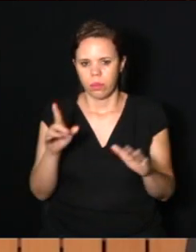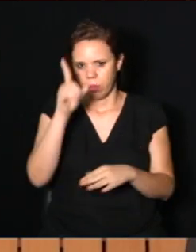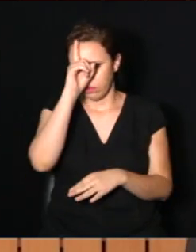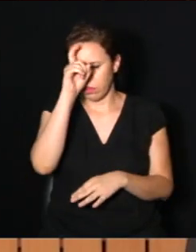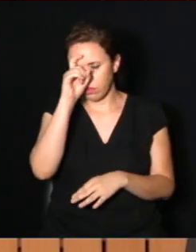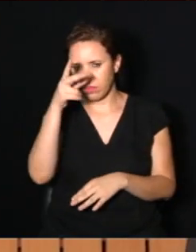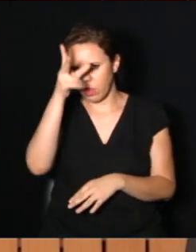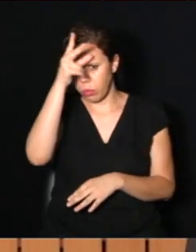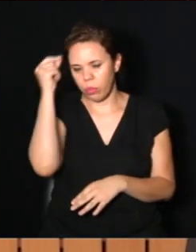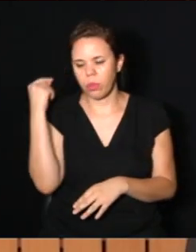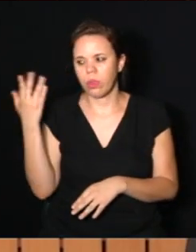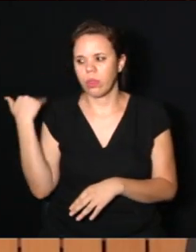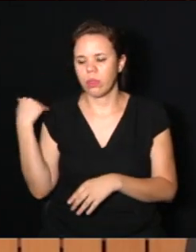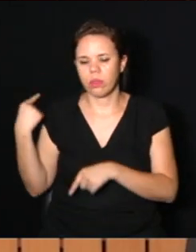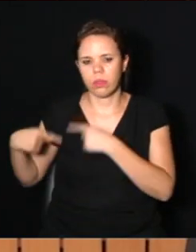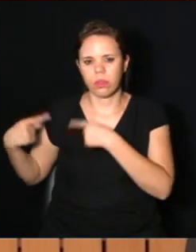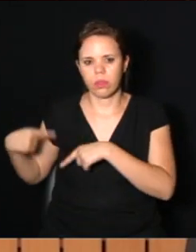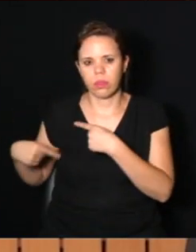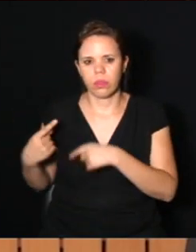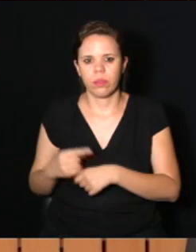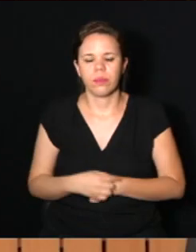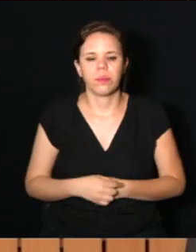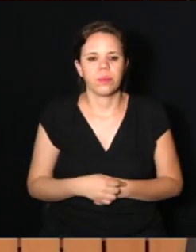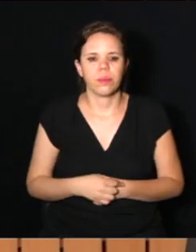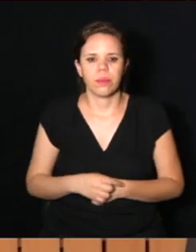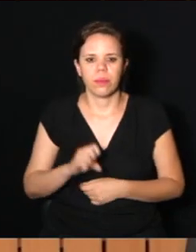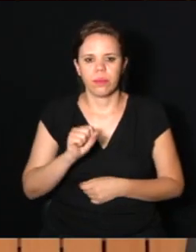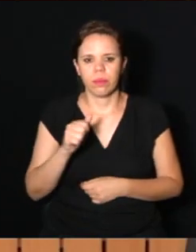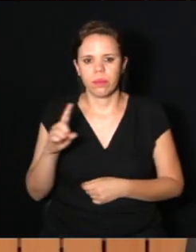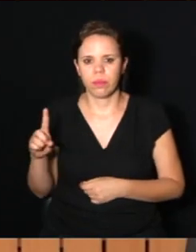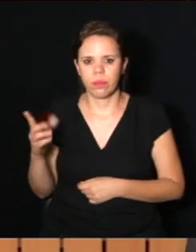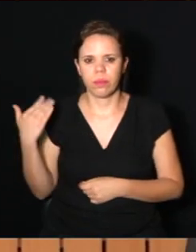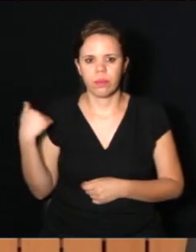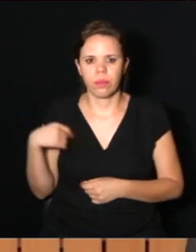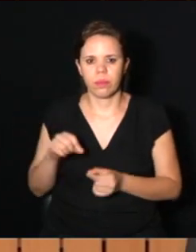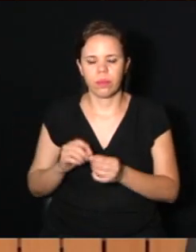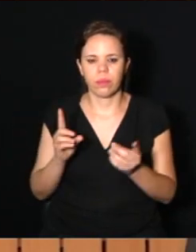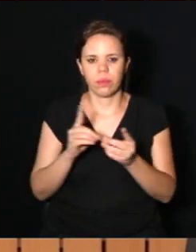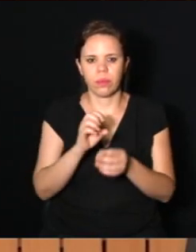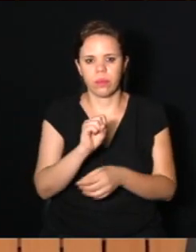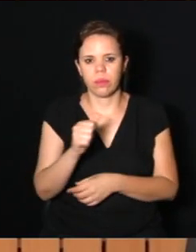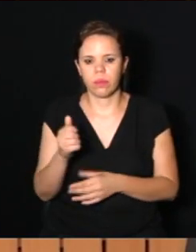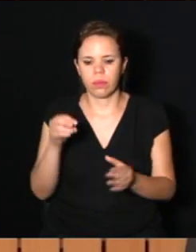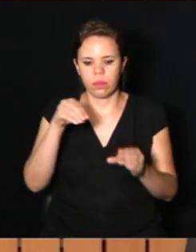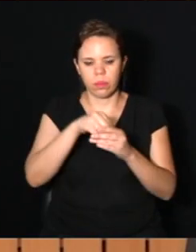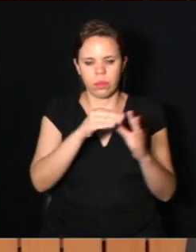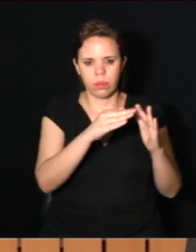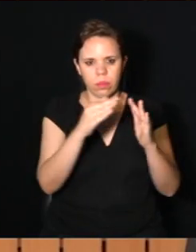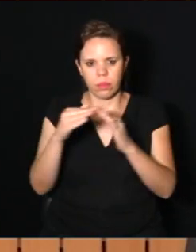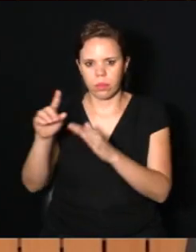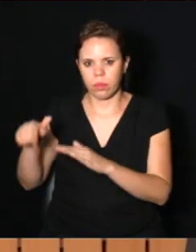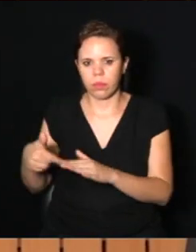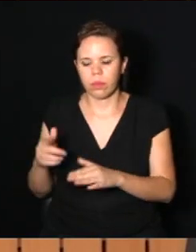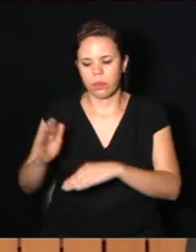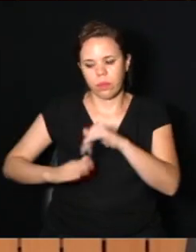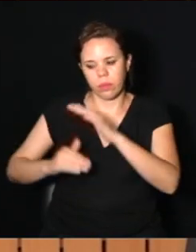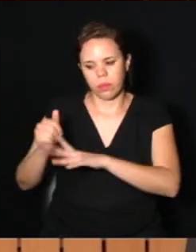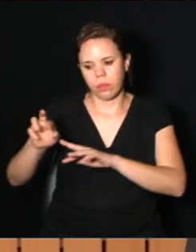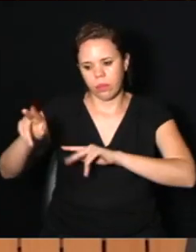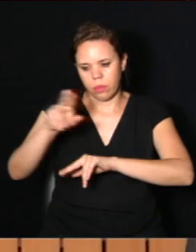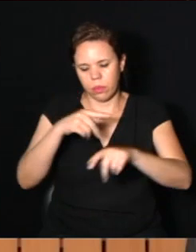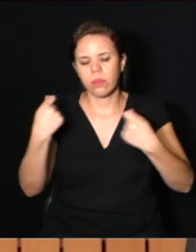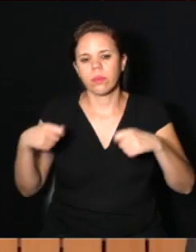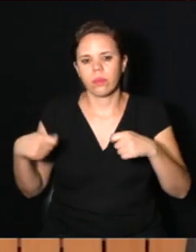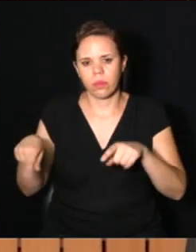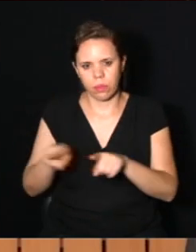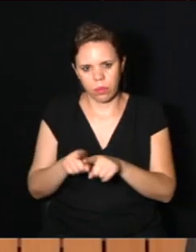O debate anterior foi precedido por uma discussão sobre o SAD, né, que faz atendimento domiciliar. Então, esse profissional é um profissional